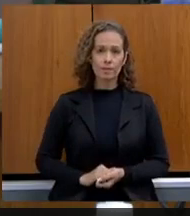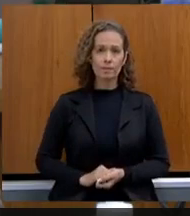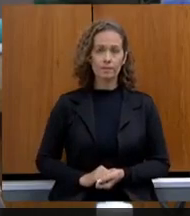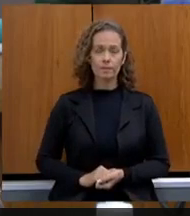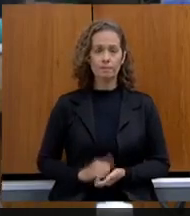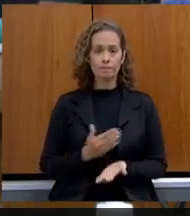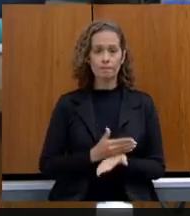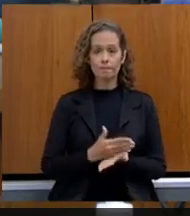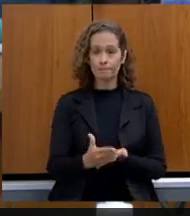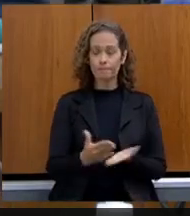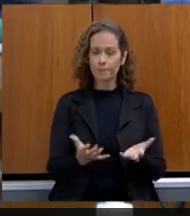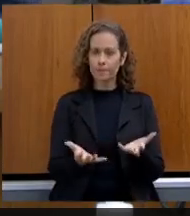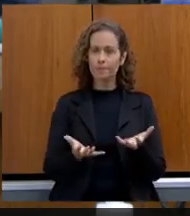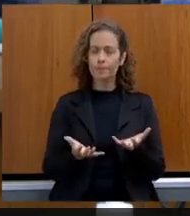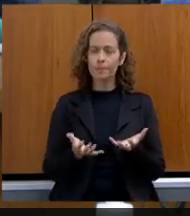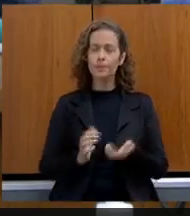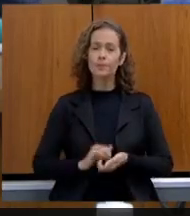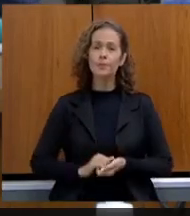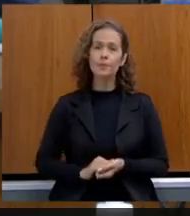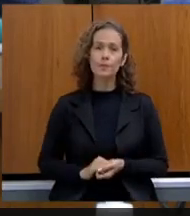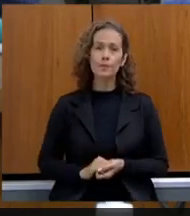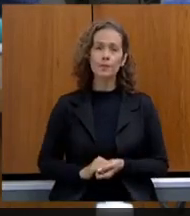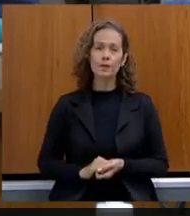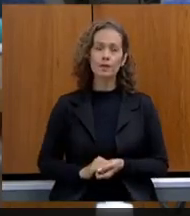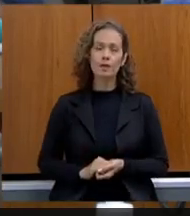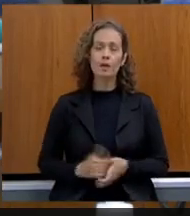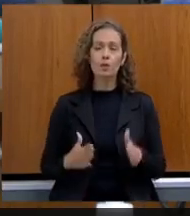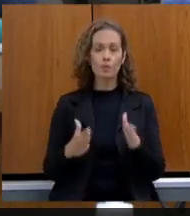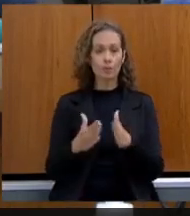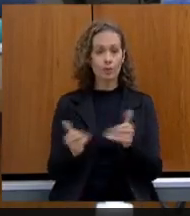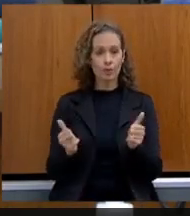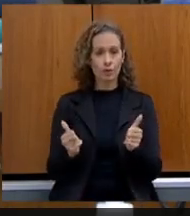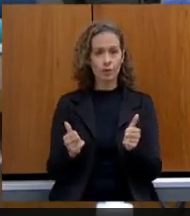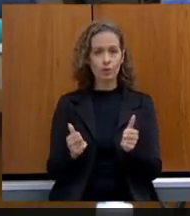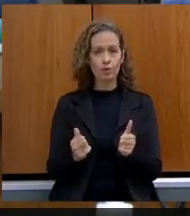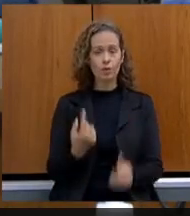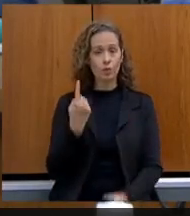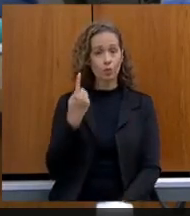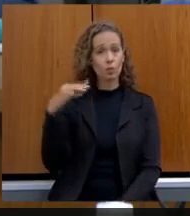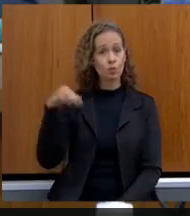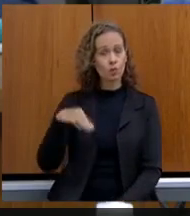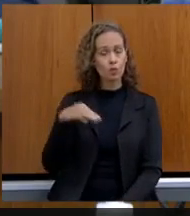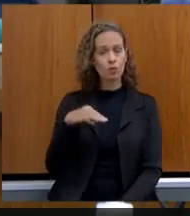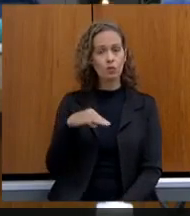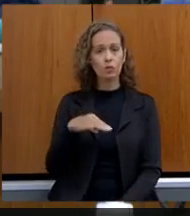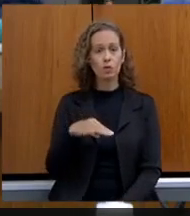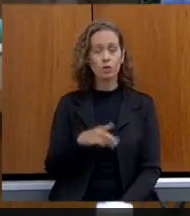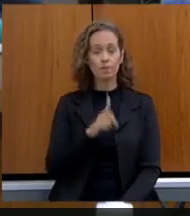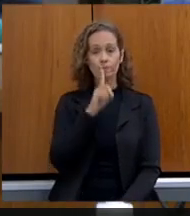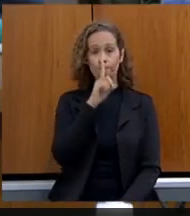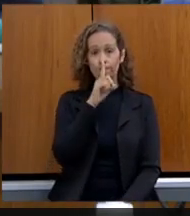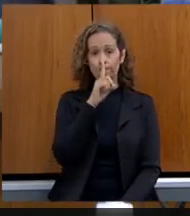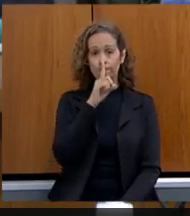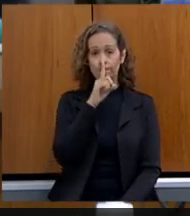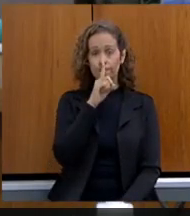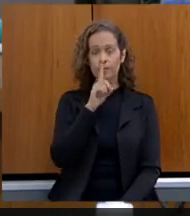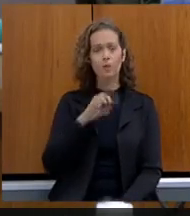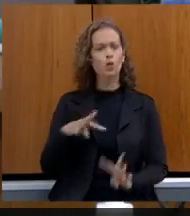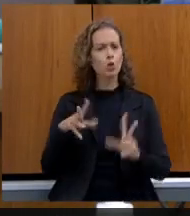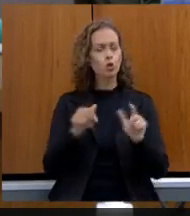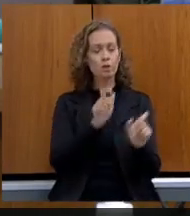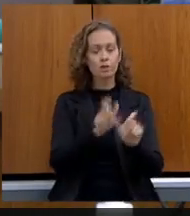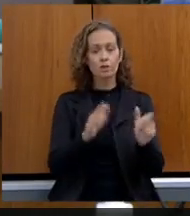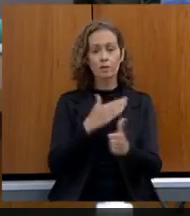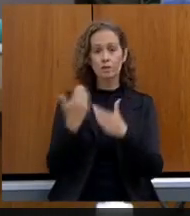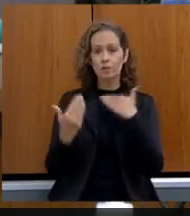inicialmente eu quero solicitar um minuto de silêncio para todas as mortes